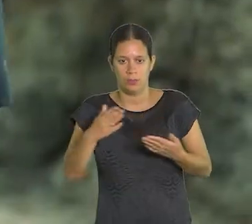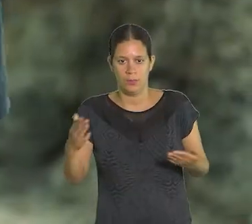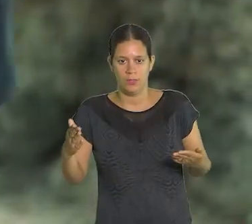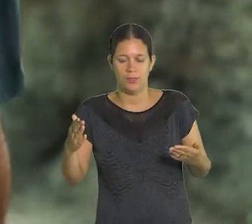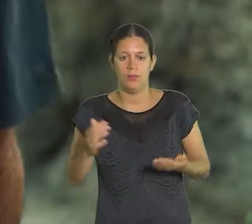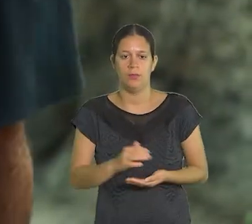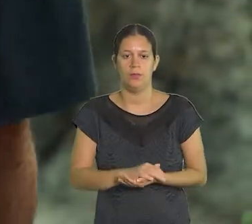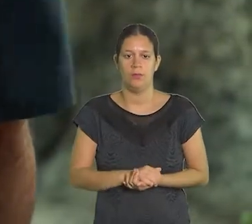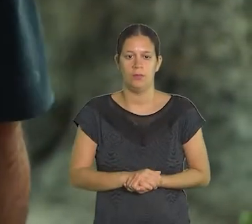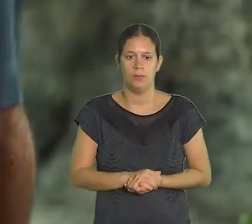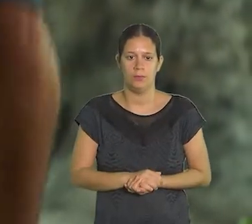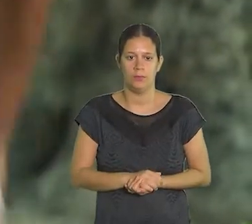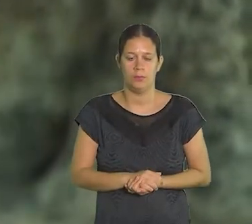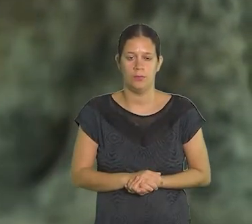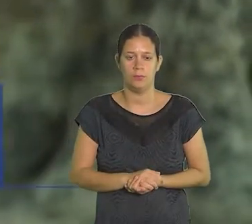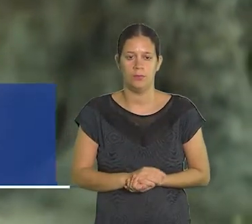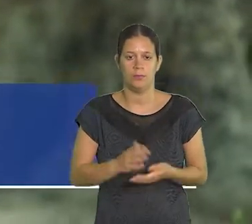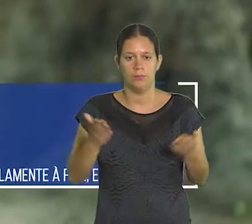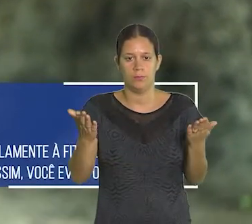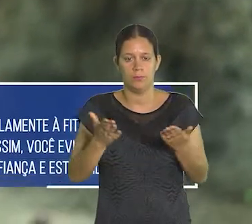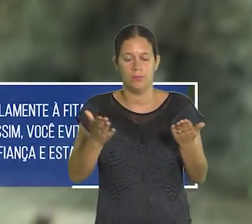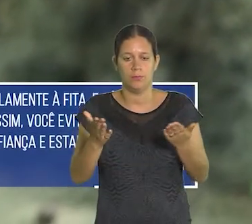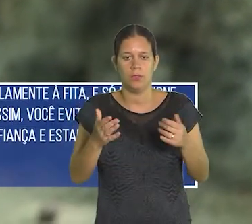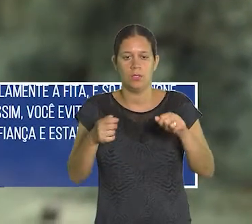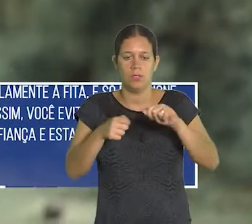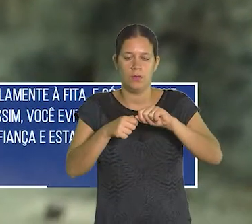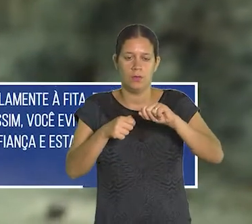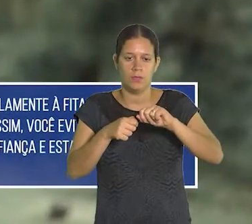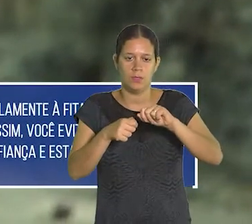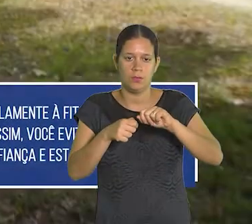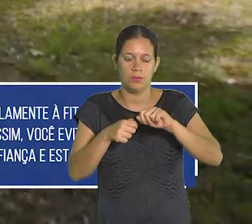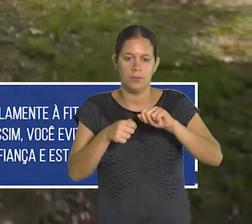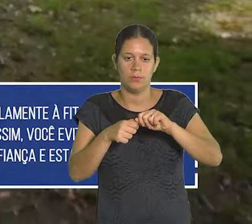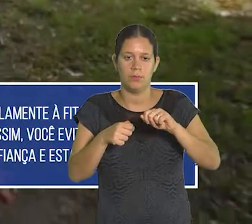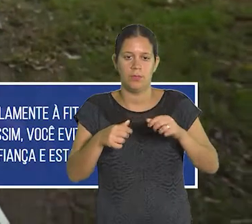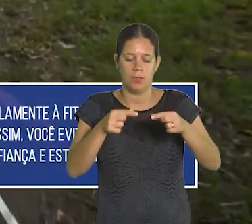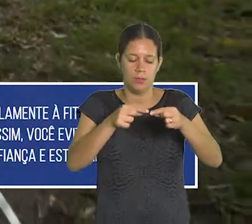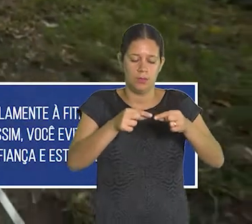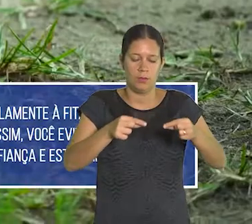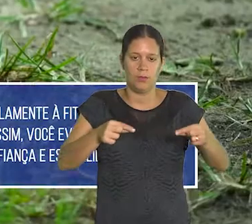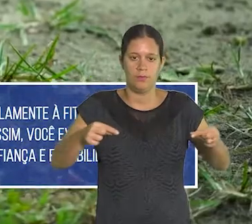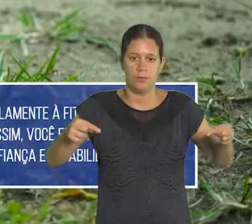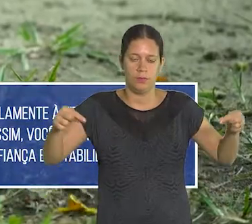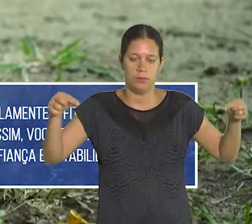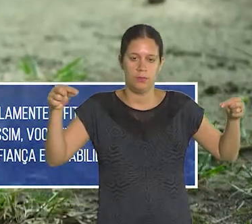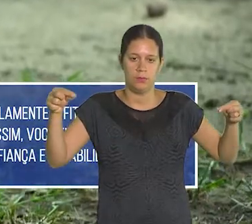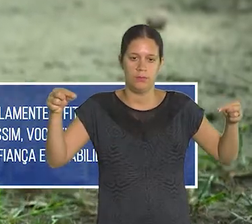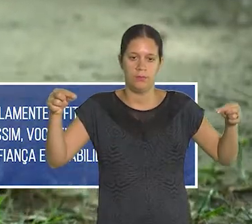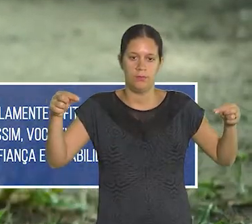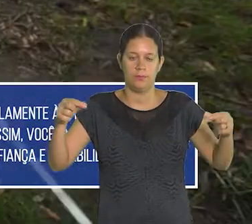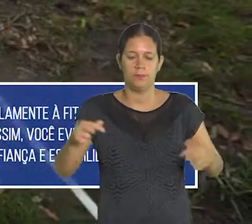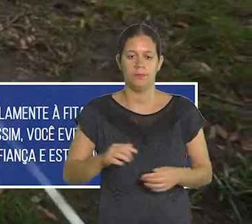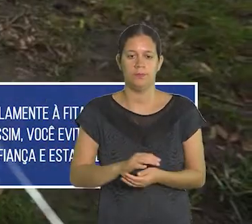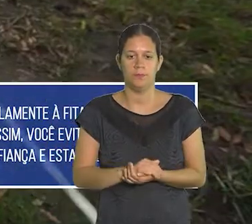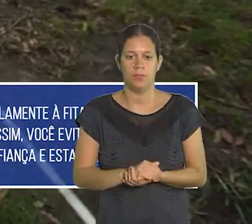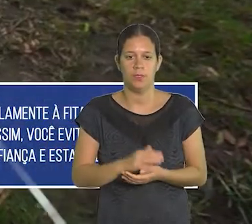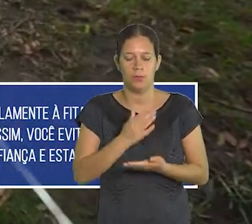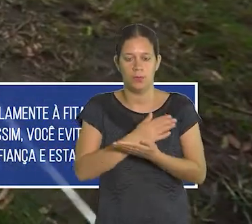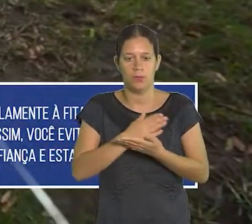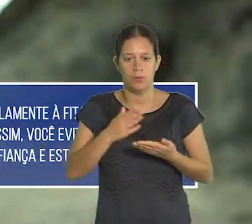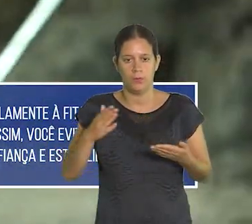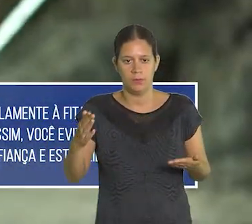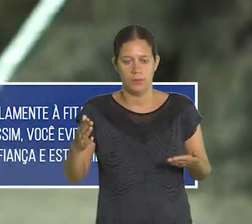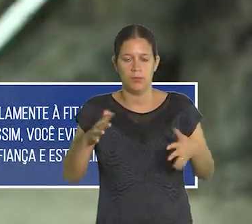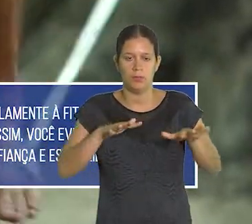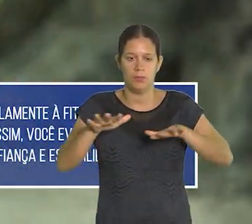para iniciar a subida na fita. É importante quando a gente subir na fita posicionar o pé paralelo à fita, não botar pressão no pé. Se a gente botar a